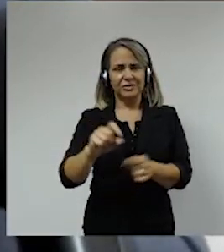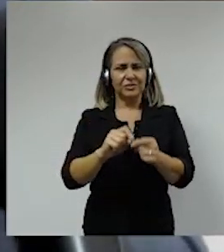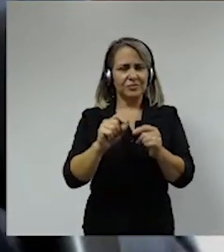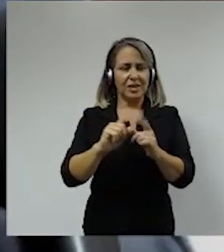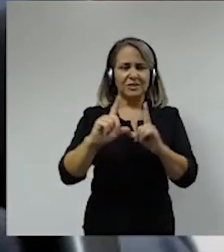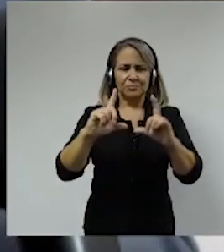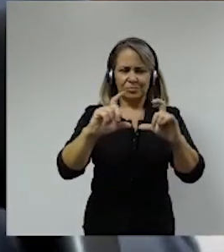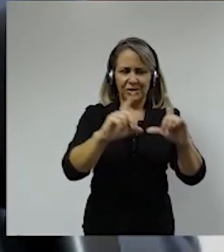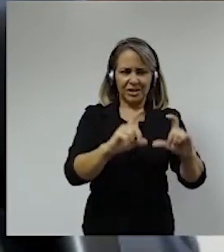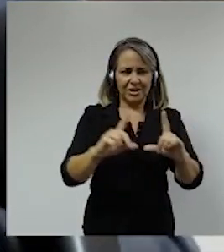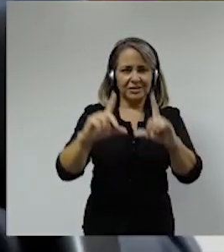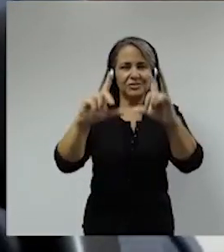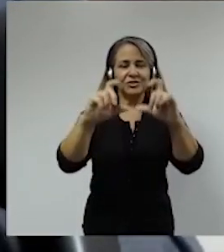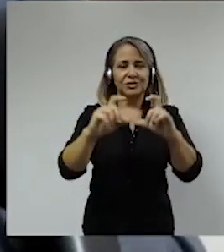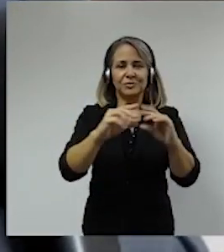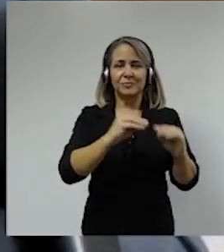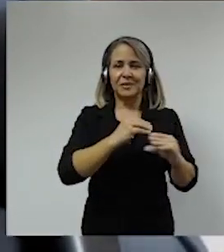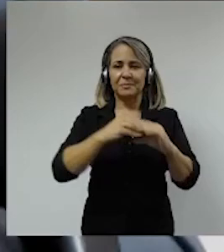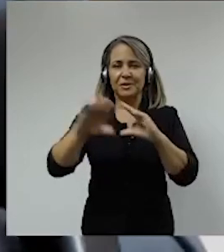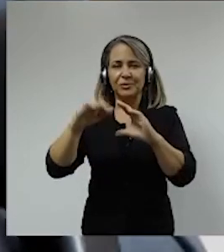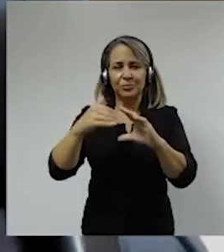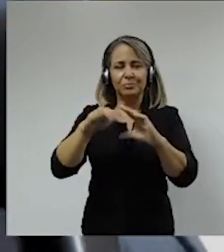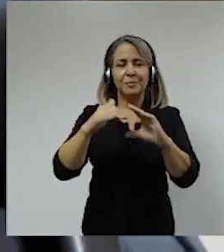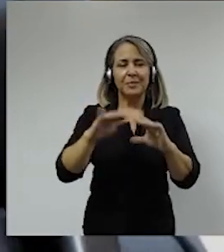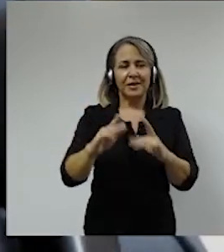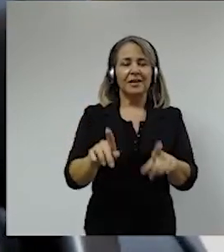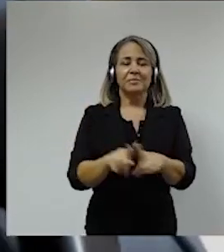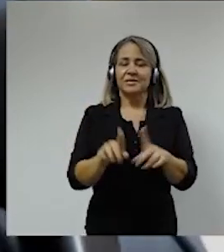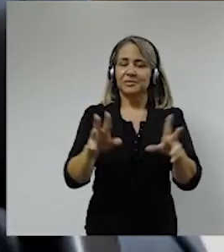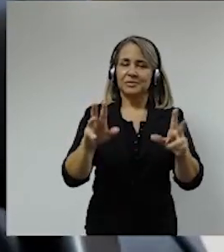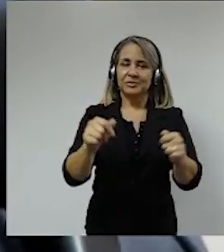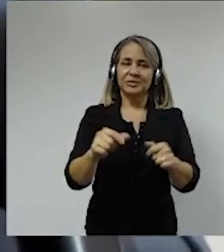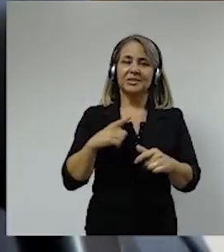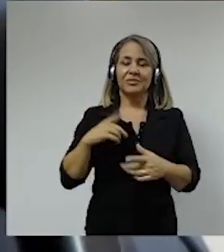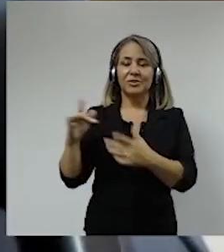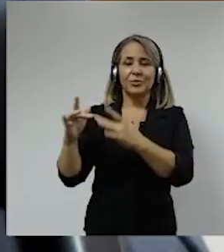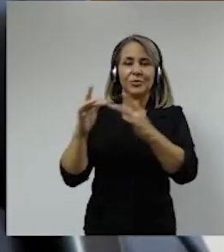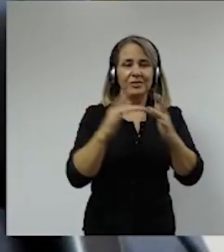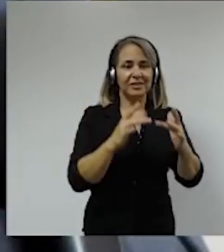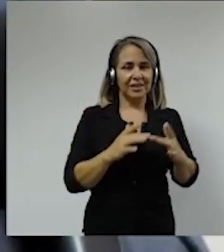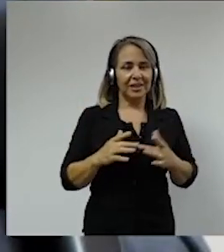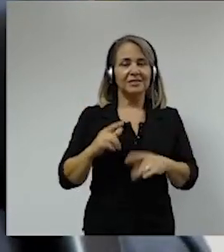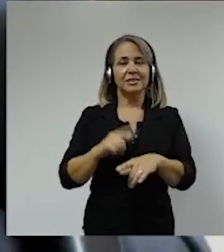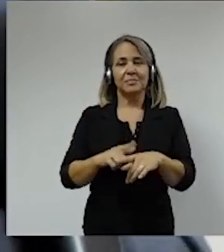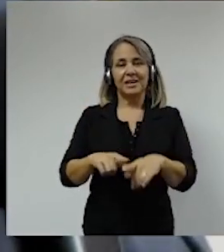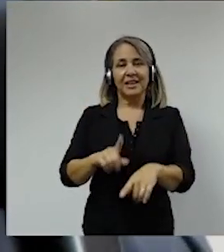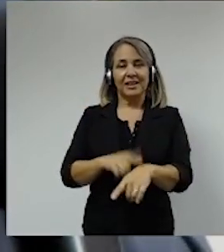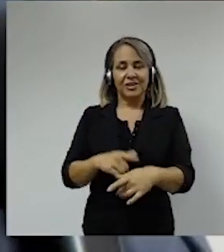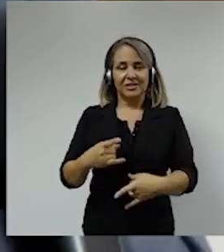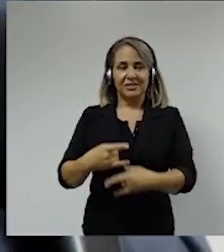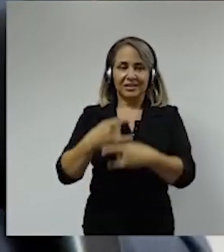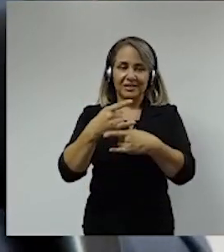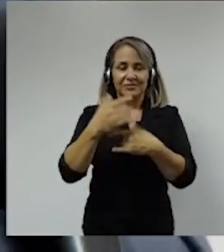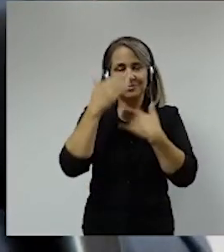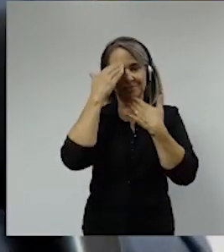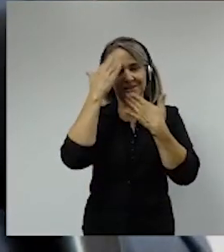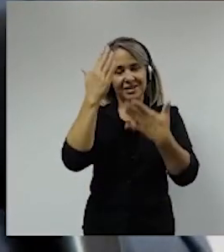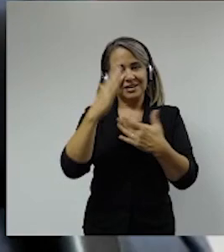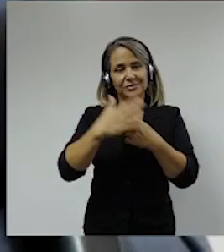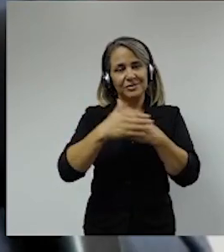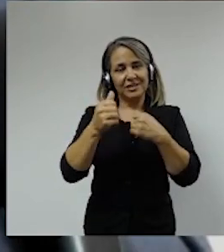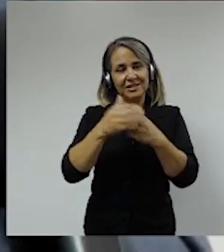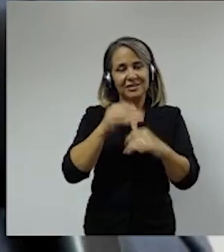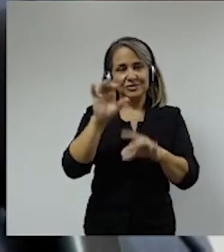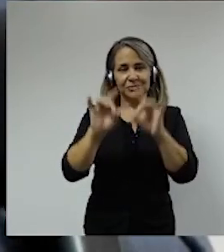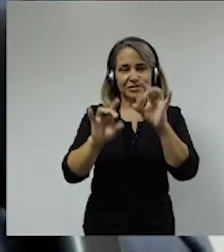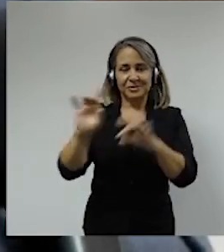marcou, mandou, doutora Aline Viscardi, que entraram em contato aqui durante a live do nosso evento. Então, eu quero deixar um carinho especial